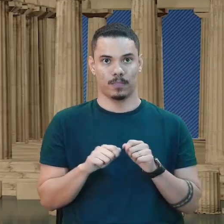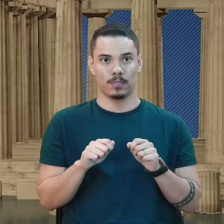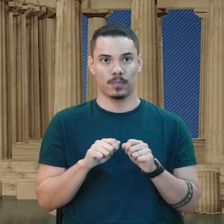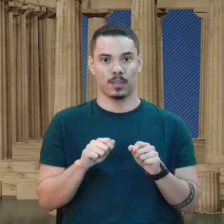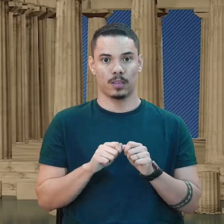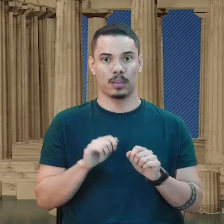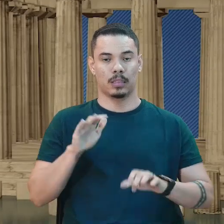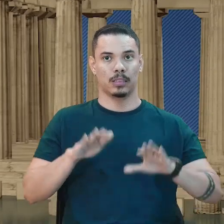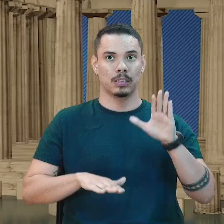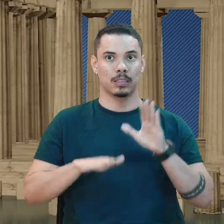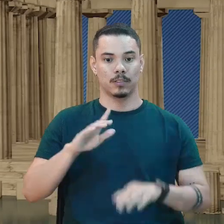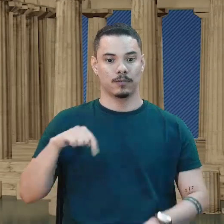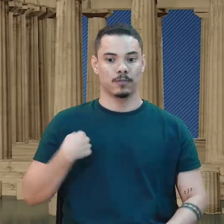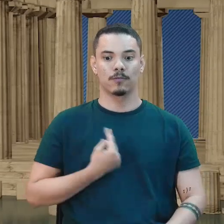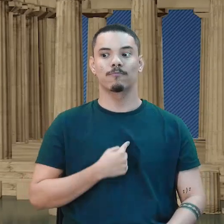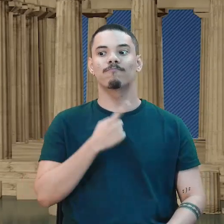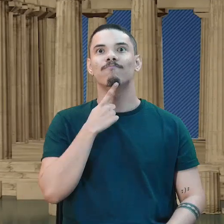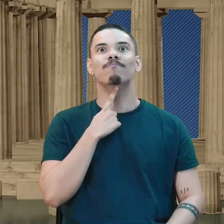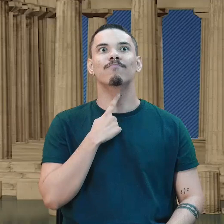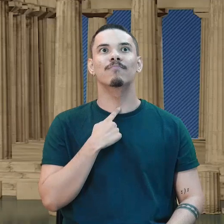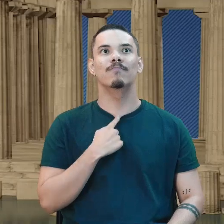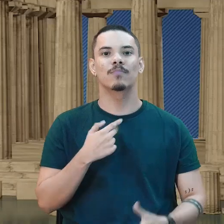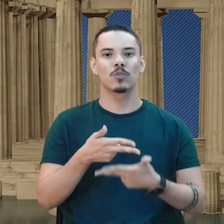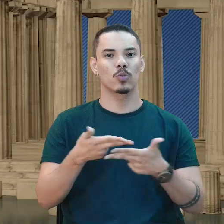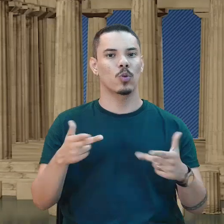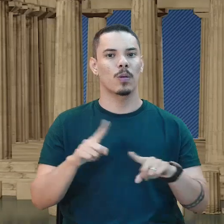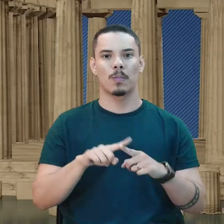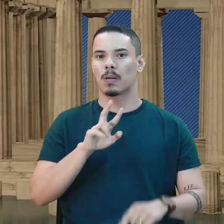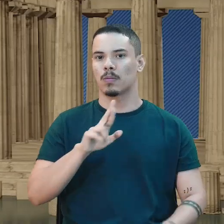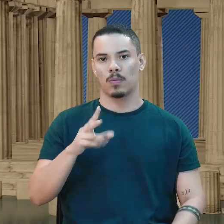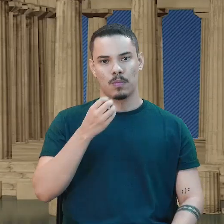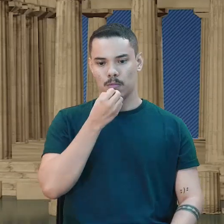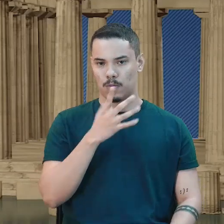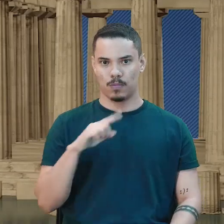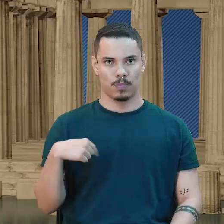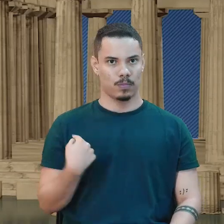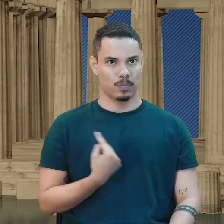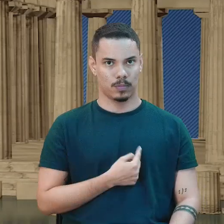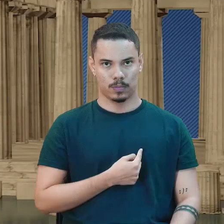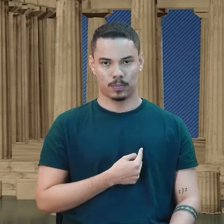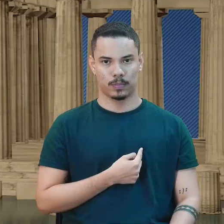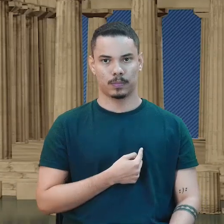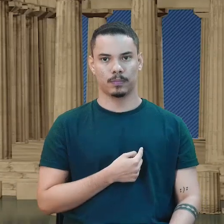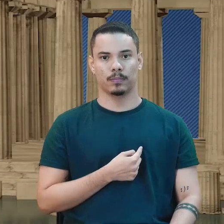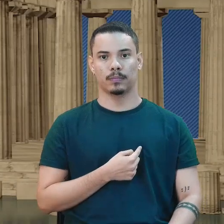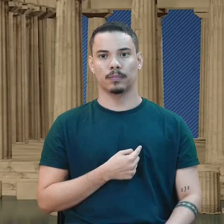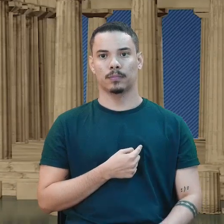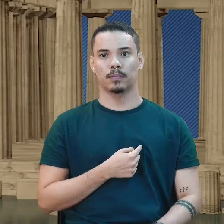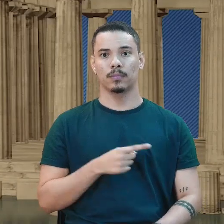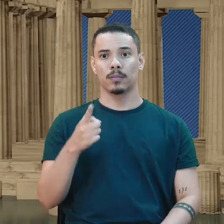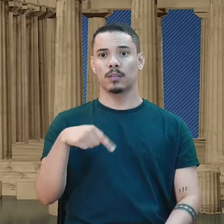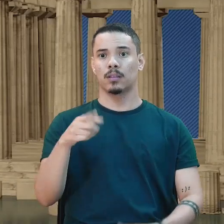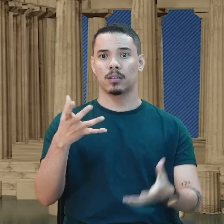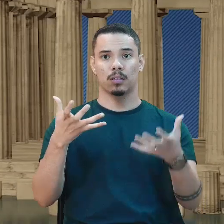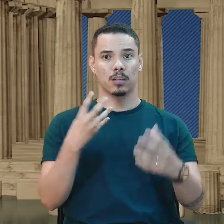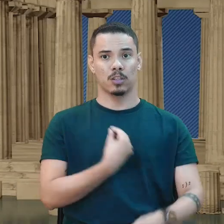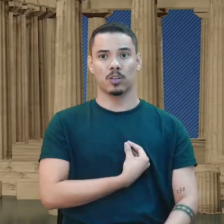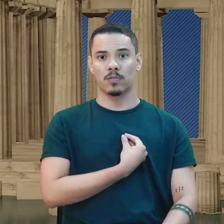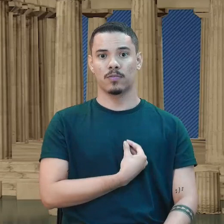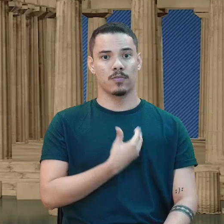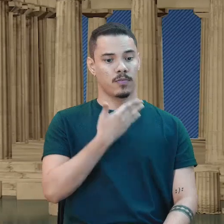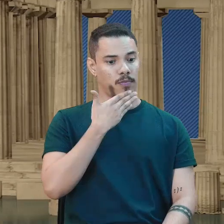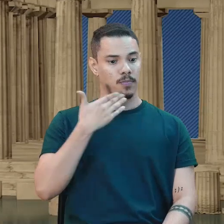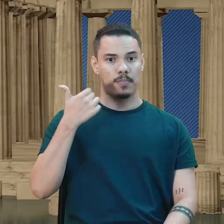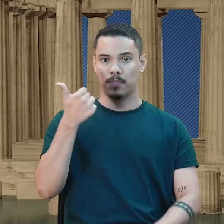vezes, desejamos coisas que não é bom para a gente, como foi falado durante a aula. Então, eles queriam viver a vida da melhor maneira que